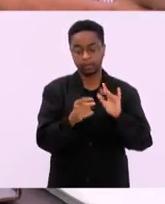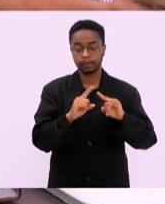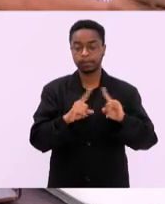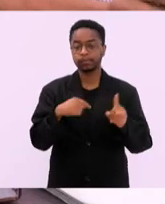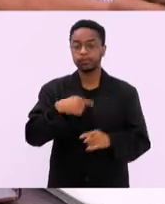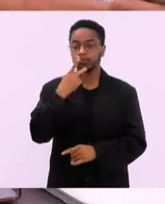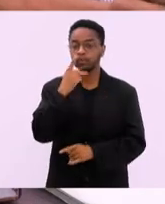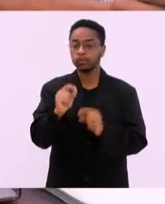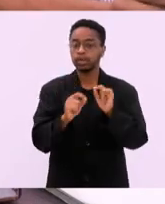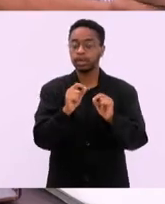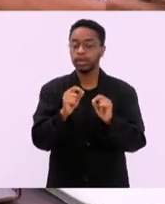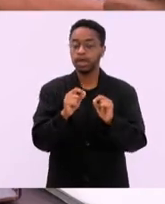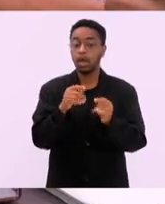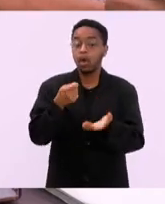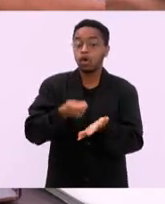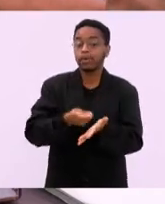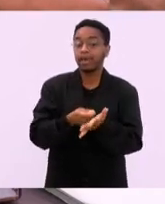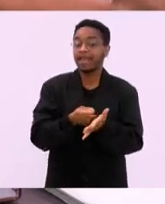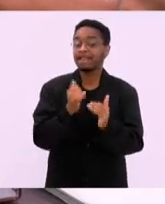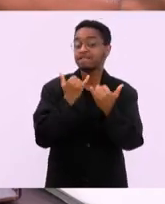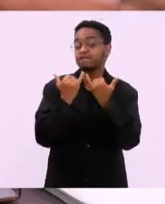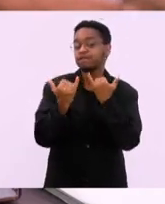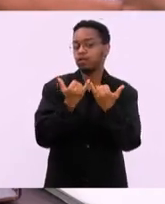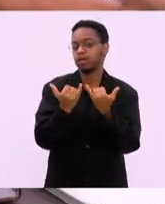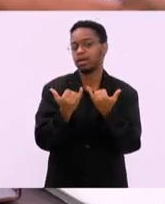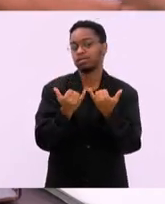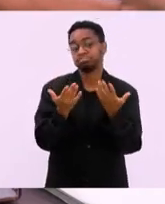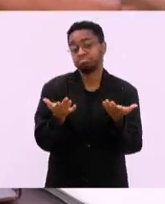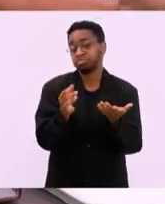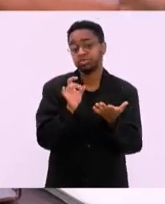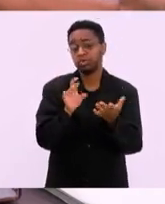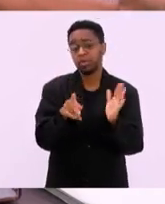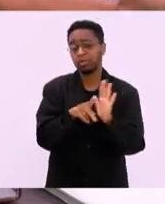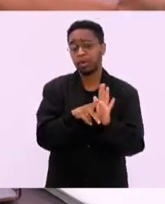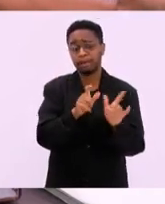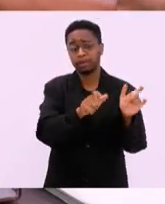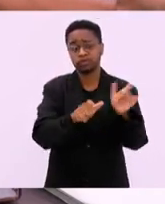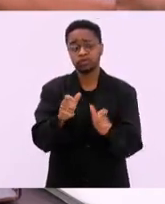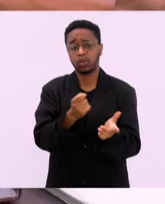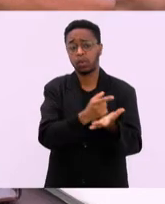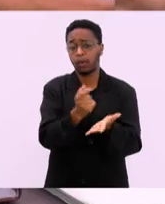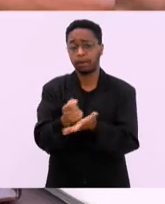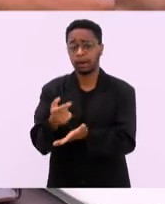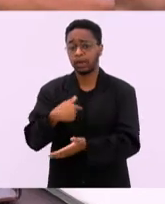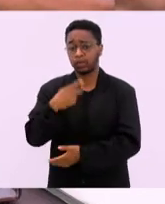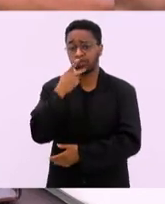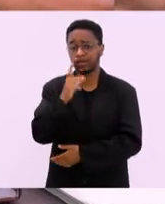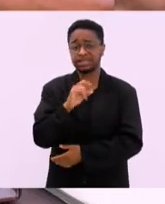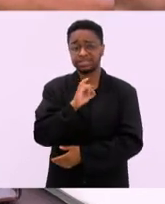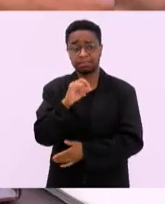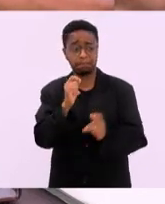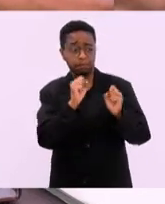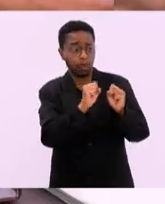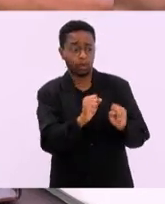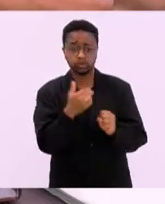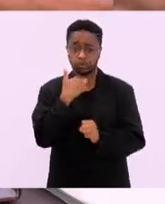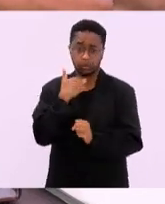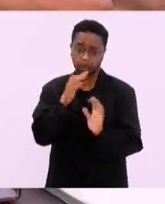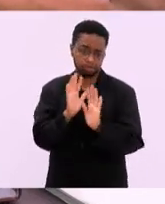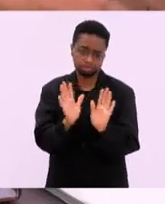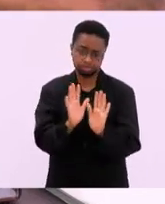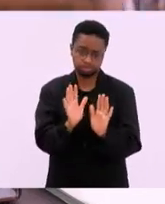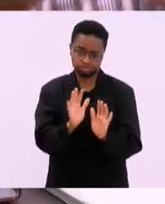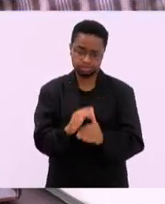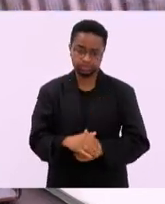que ele é obrigado a informar. Então, é uma coisa de consumidor. Eu não estou nem dizendo se pode ou não pode. Eu vou dar um dado a Vossa